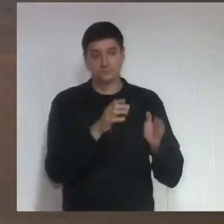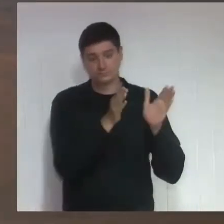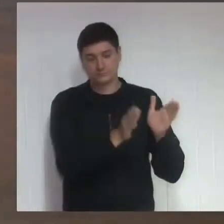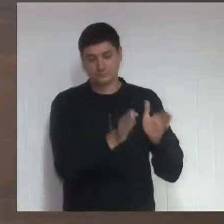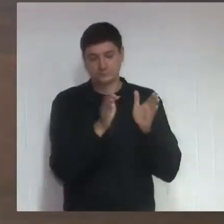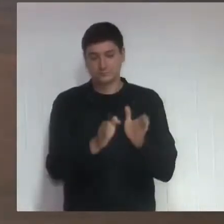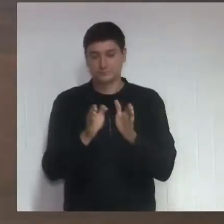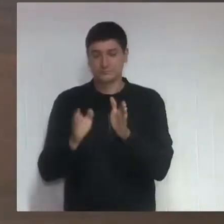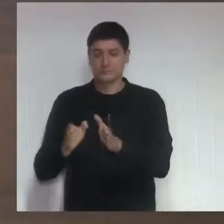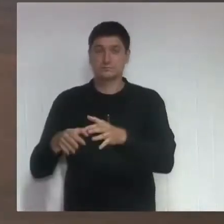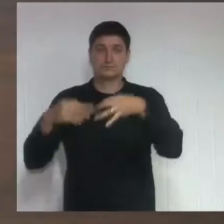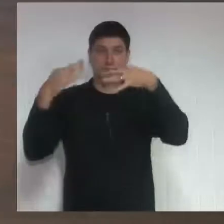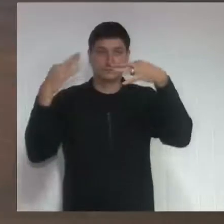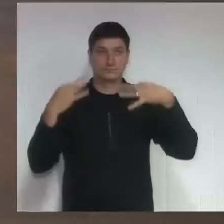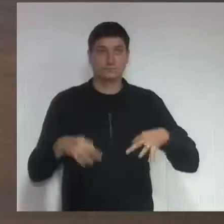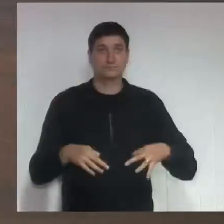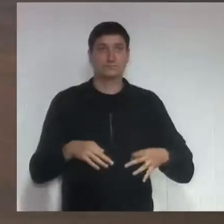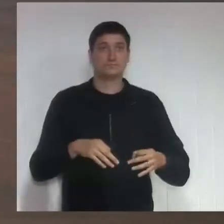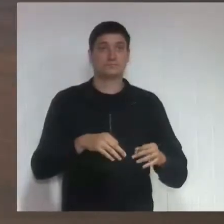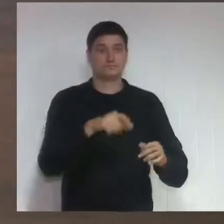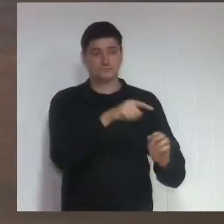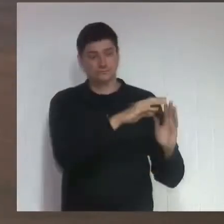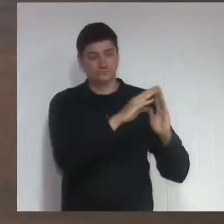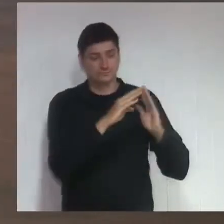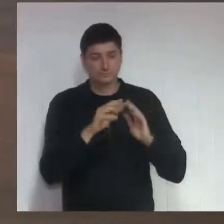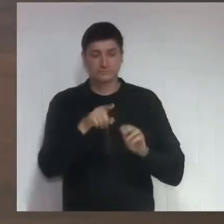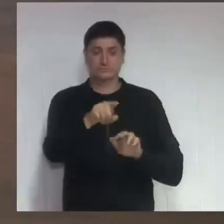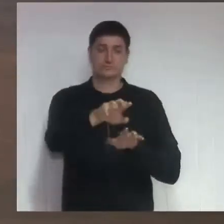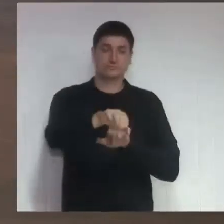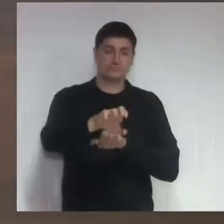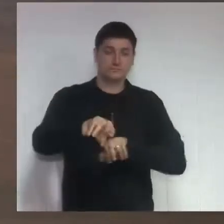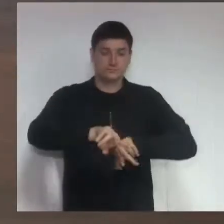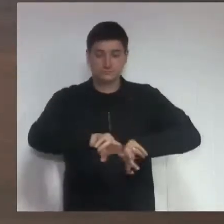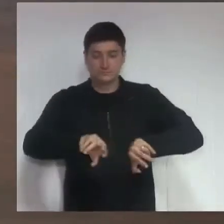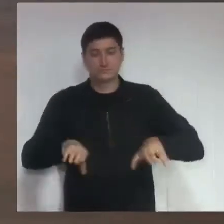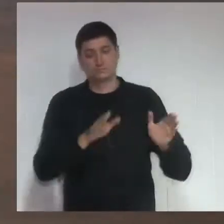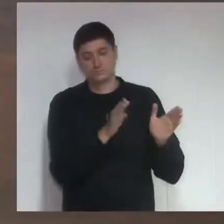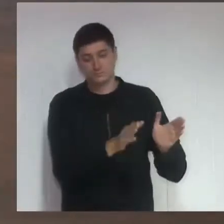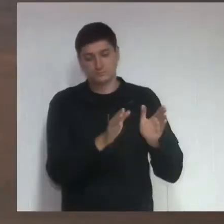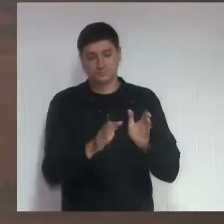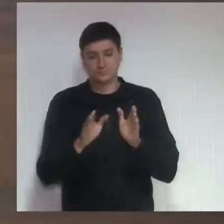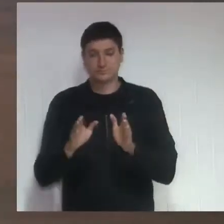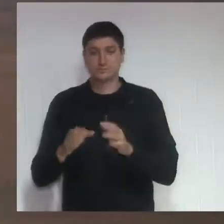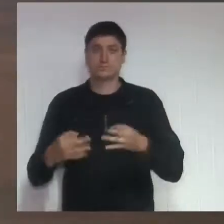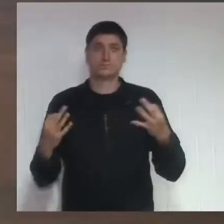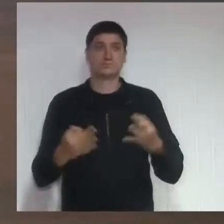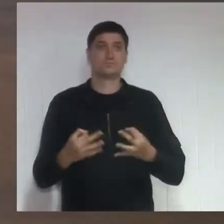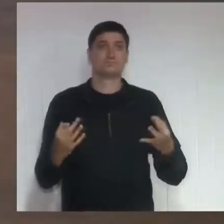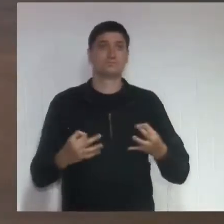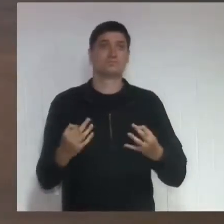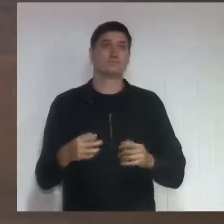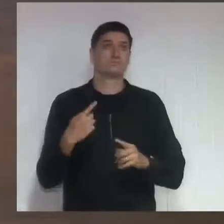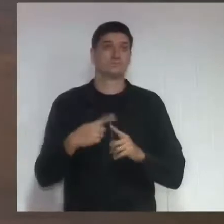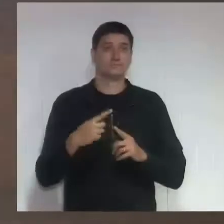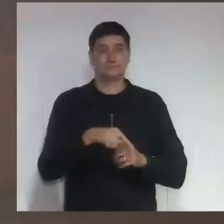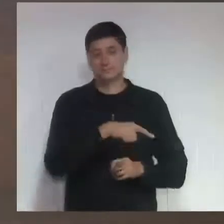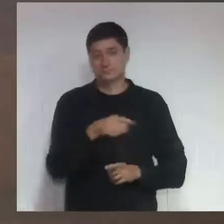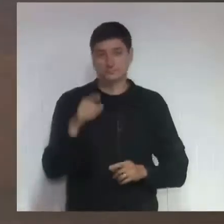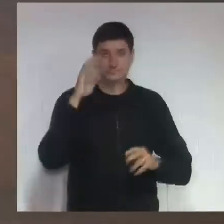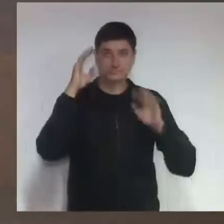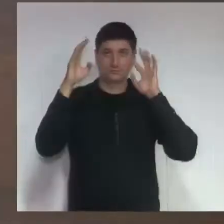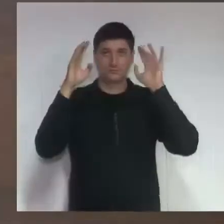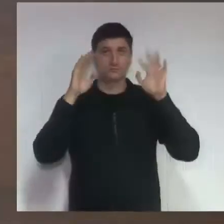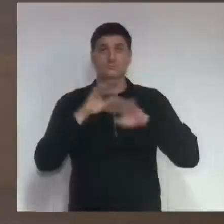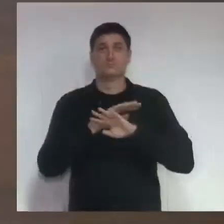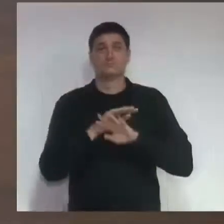isso. Qual que é a importância maior do meio ambiente urbano? Porque a gente não pode sonhar só com o meio ambiente que está